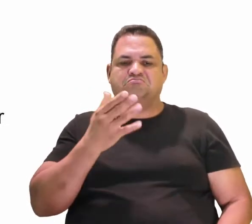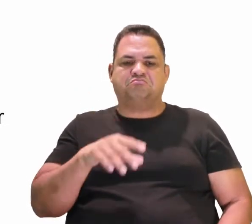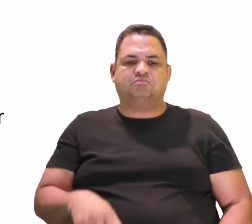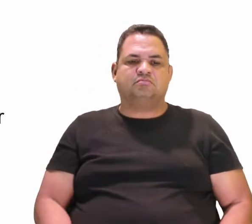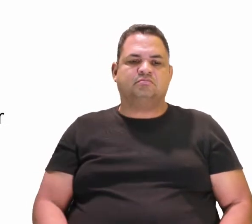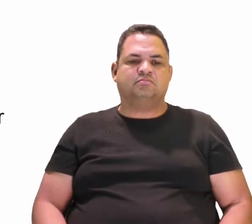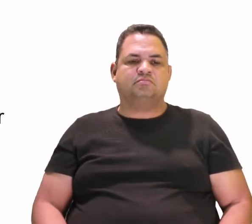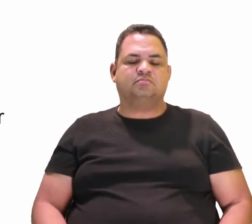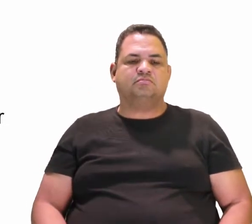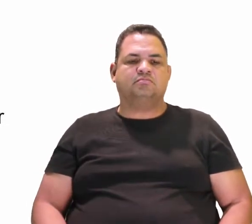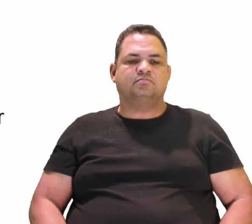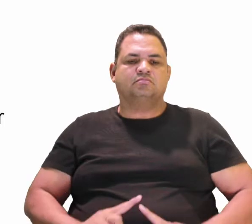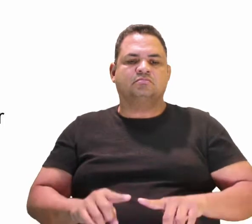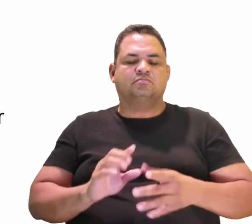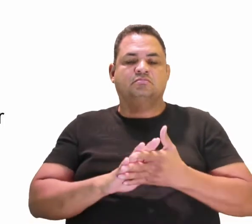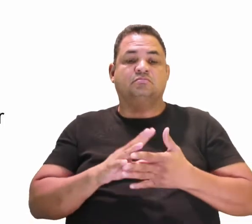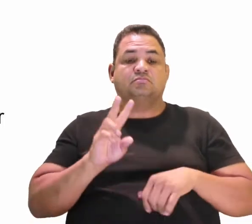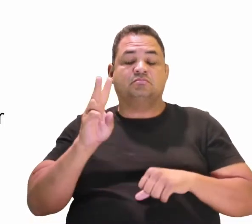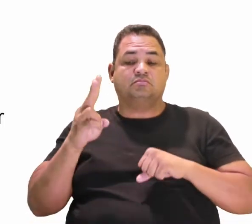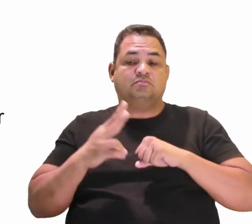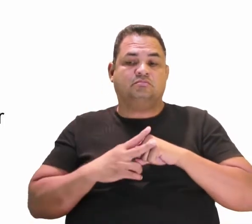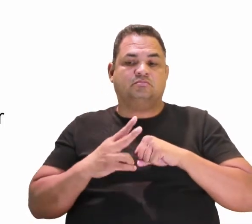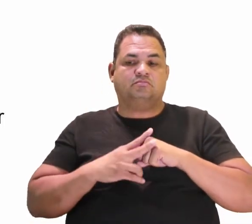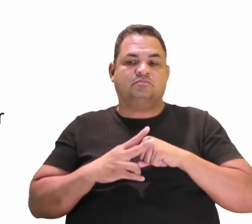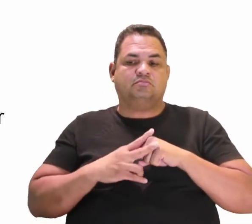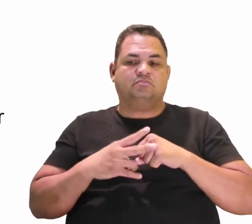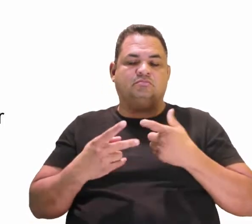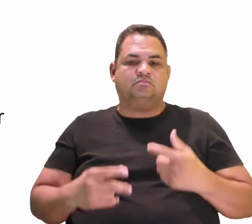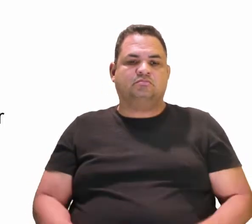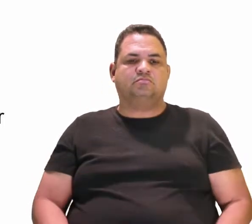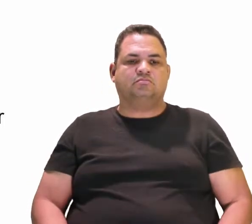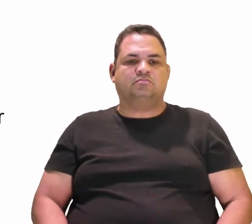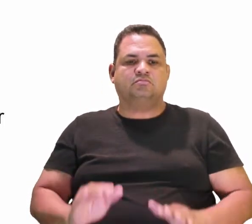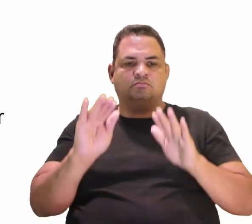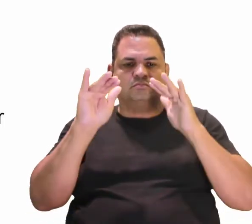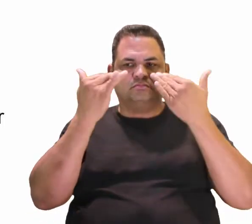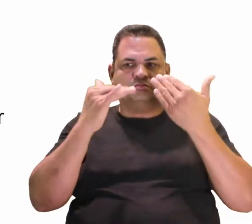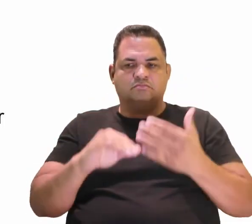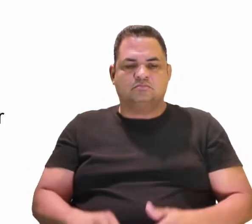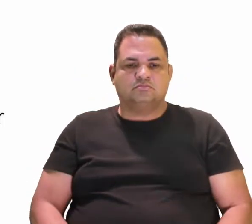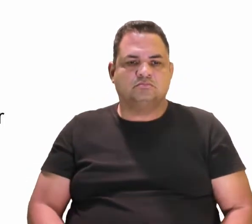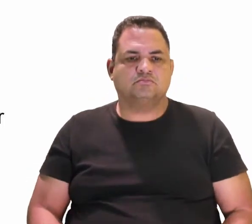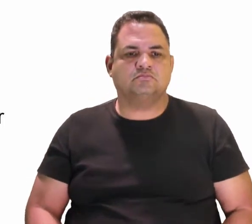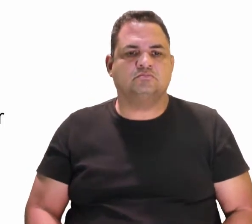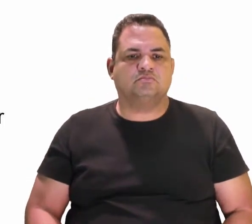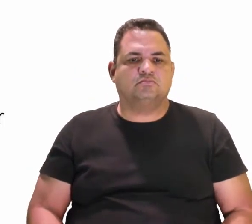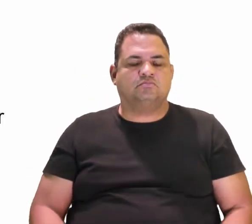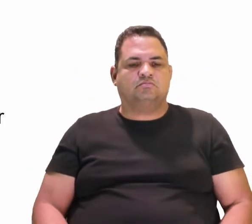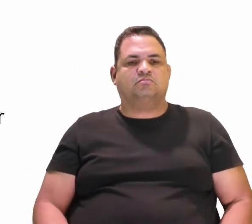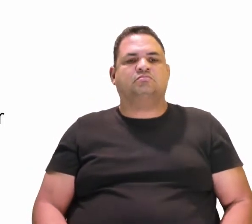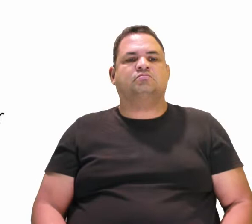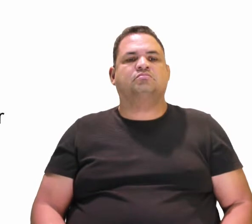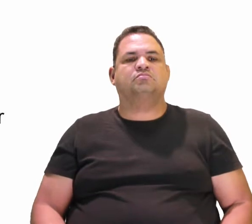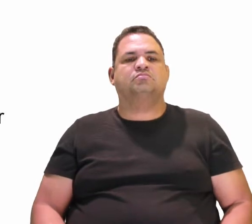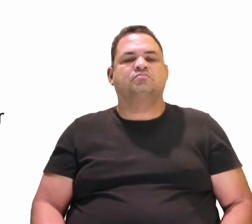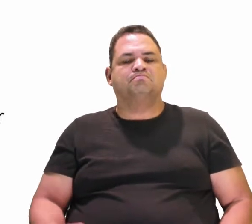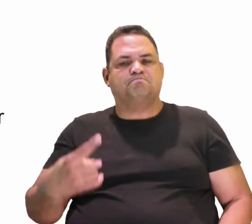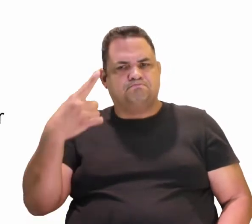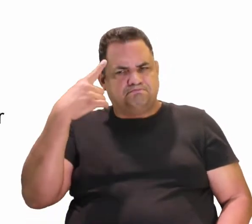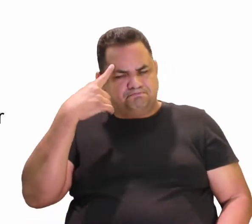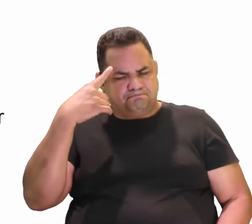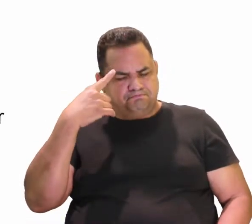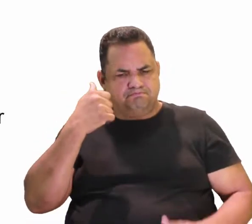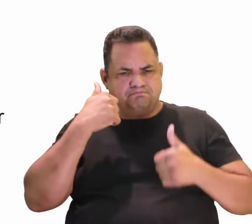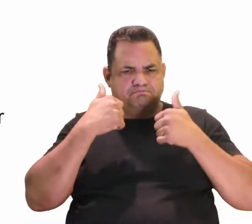comentei, mas eram verbos. Então, presta atenção nisso aqui. Think positively, pensar